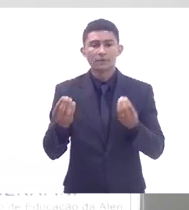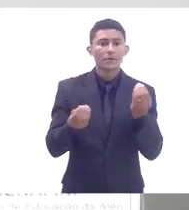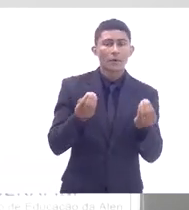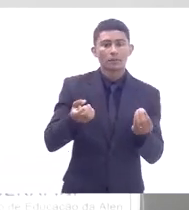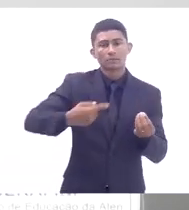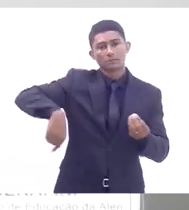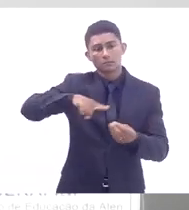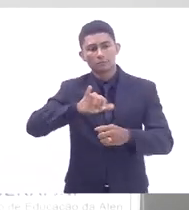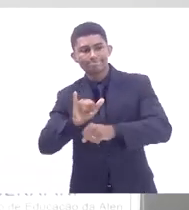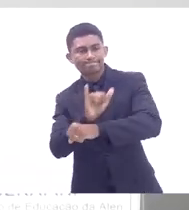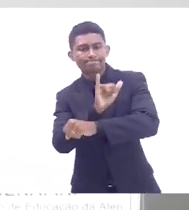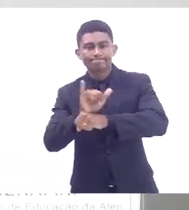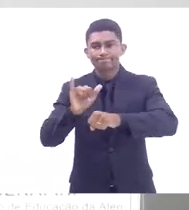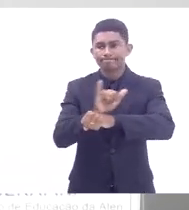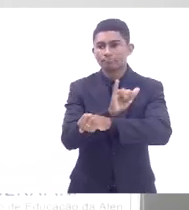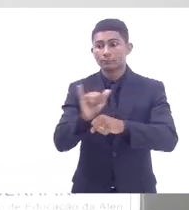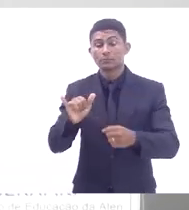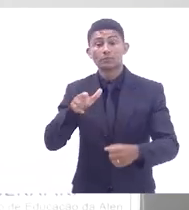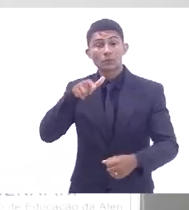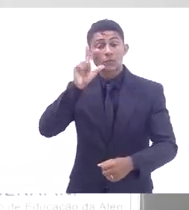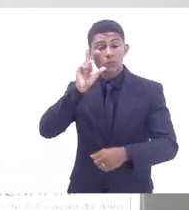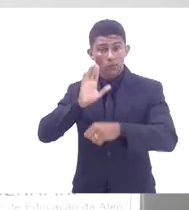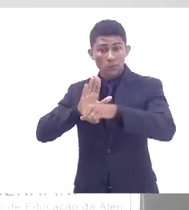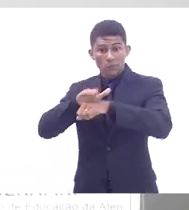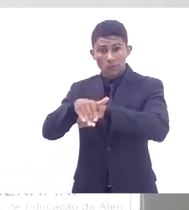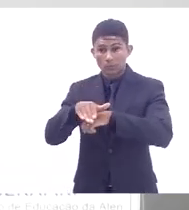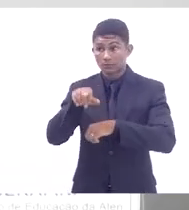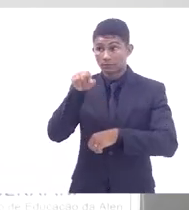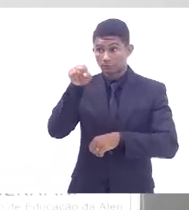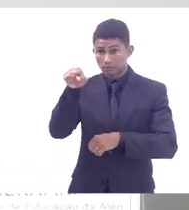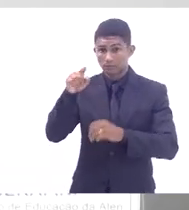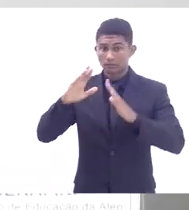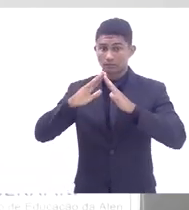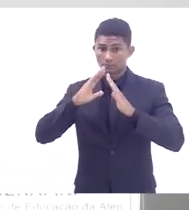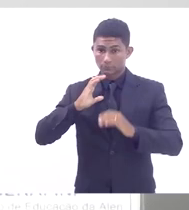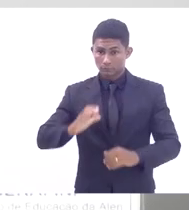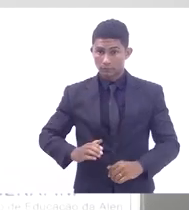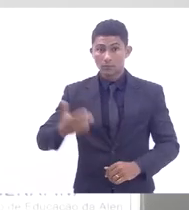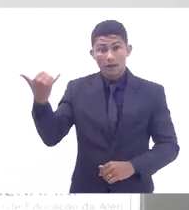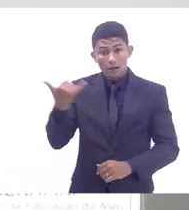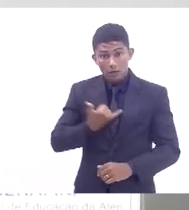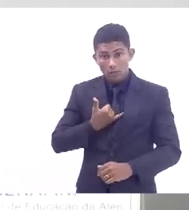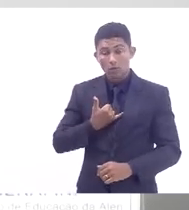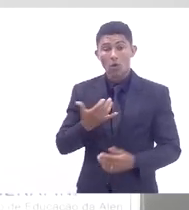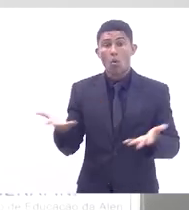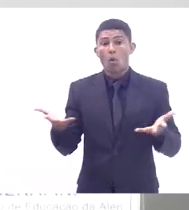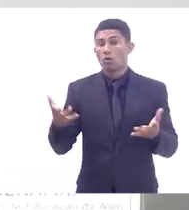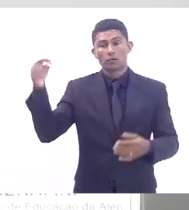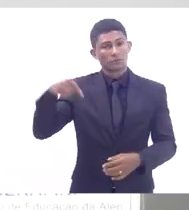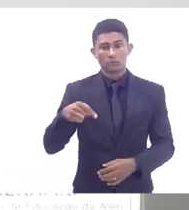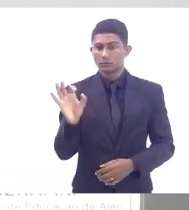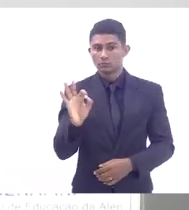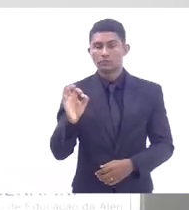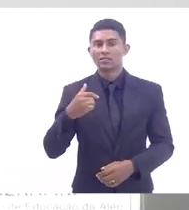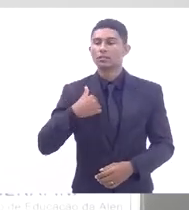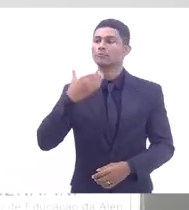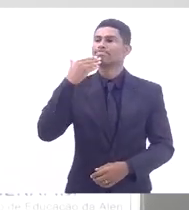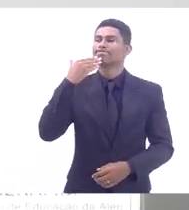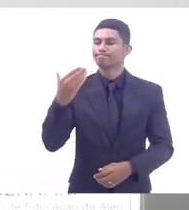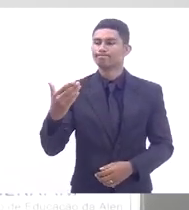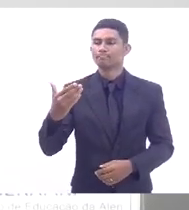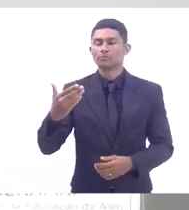proceder com isso eu imediatamente ontem à noite quando tive o retorno da Casa Civil de que não estaria um presente já solicitei uma